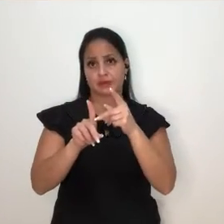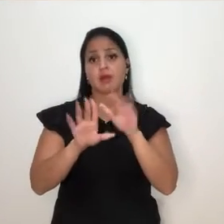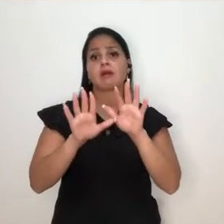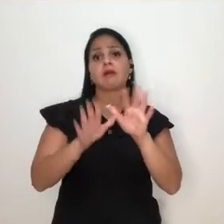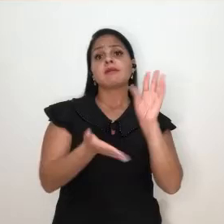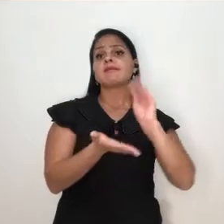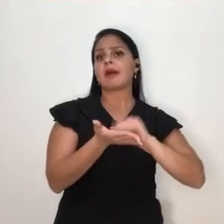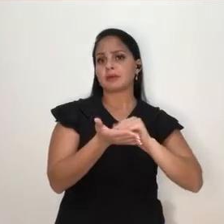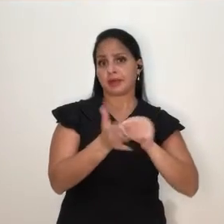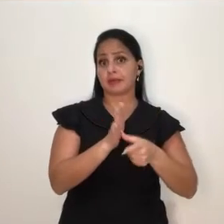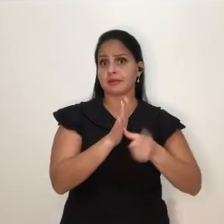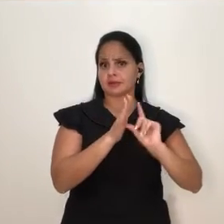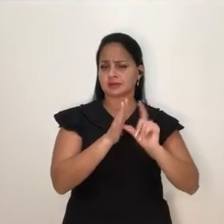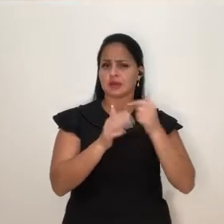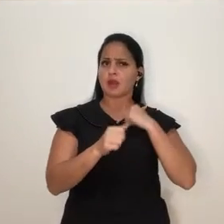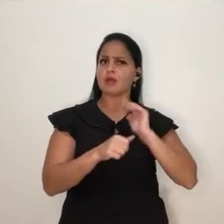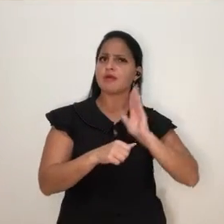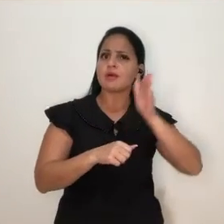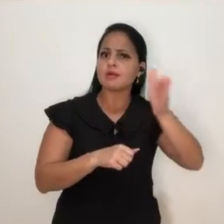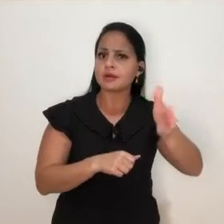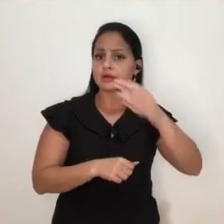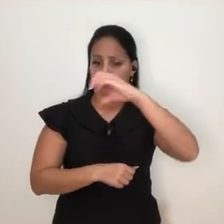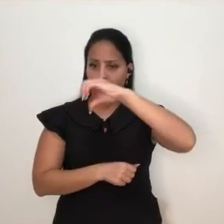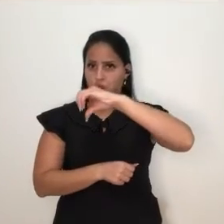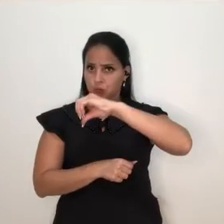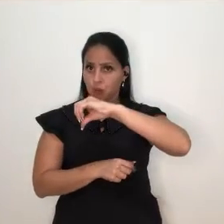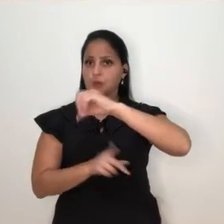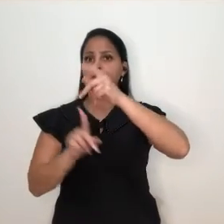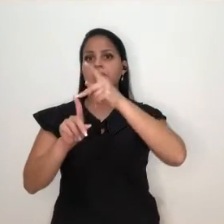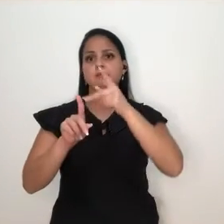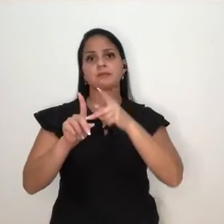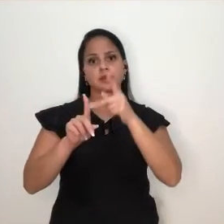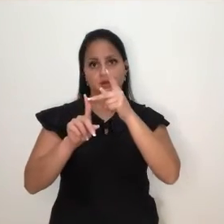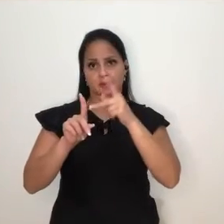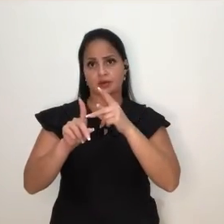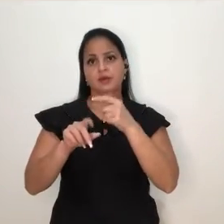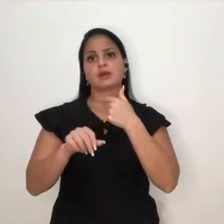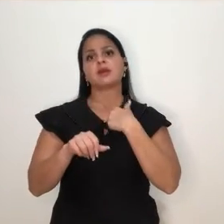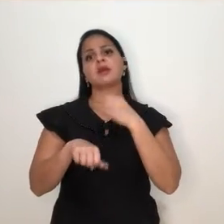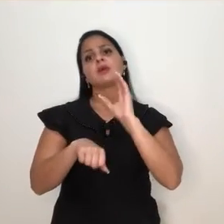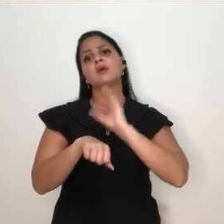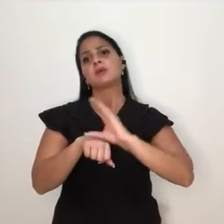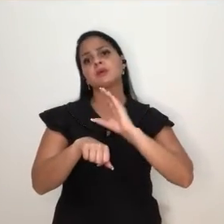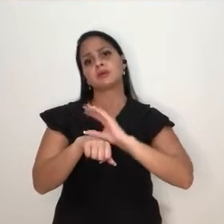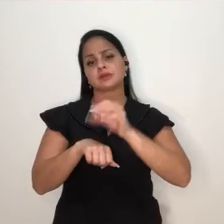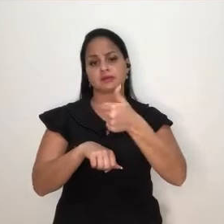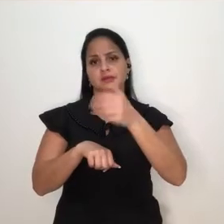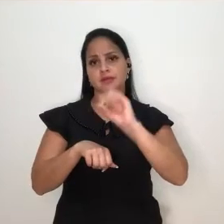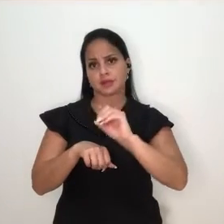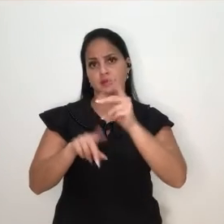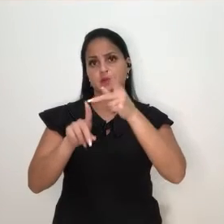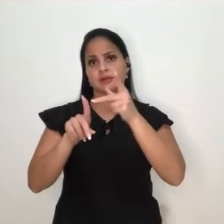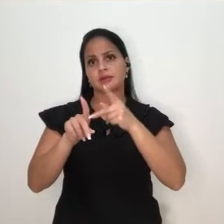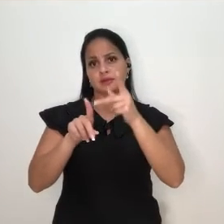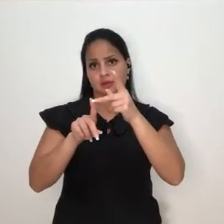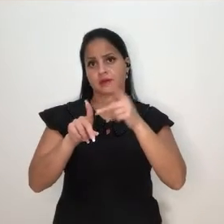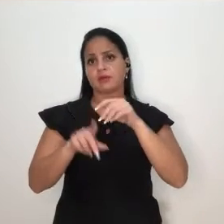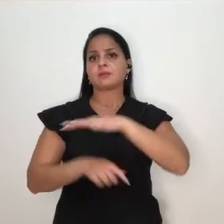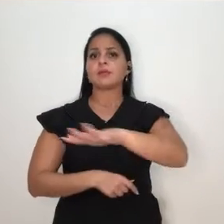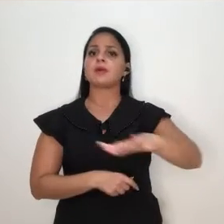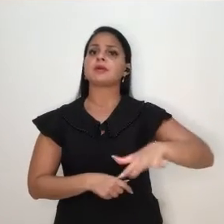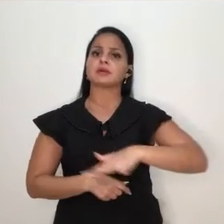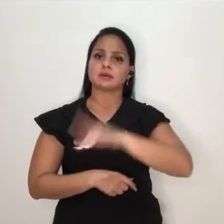ao qual faltava para mim fazer. Eu estava no 9º período. Então eu cursei o estágio do 10º, que foi na